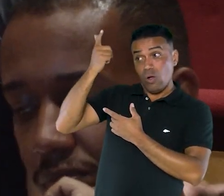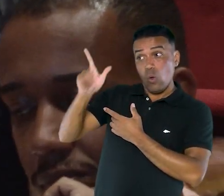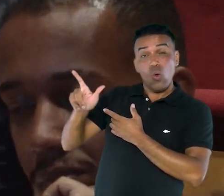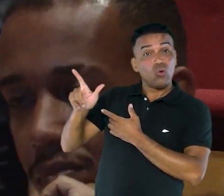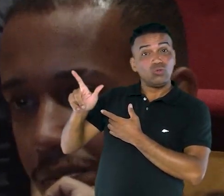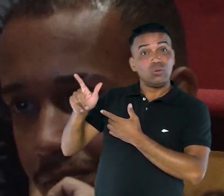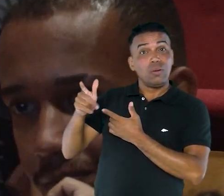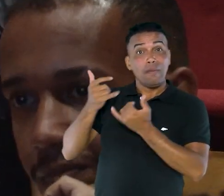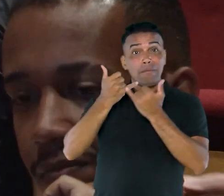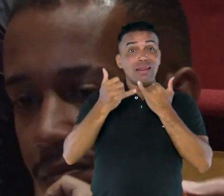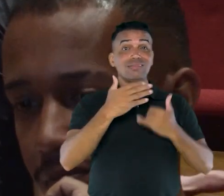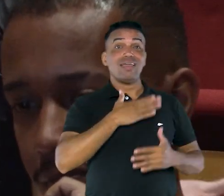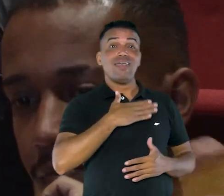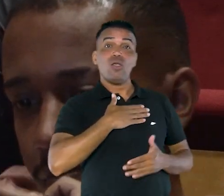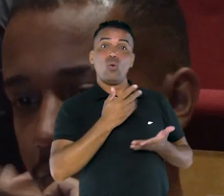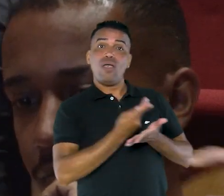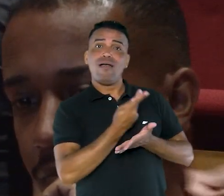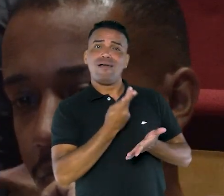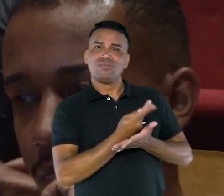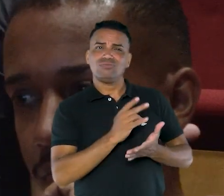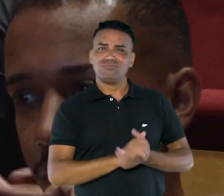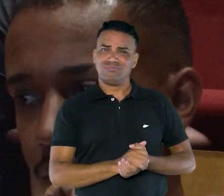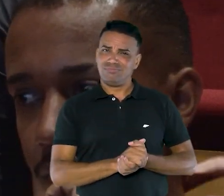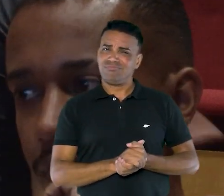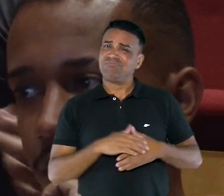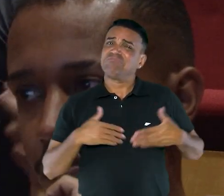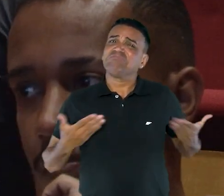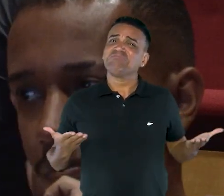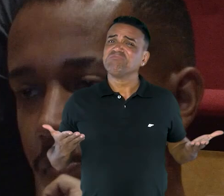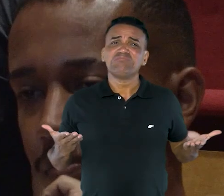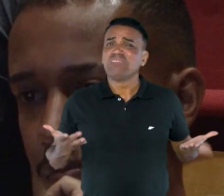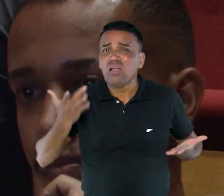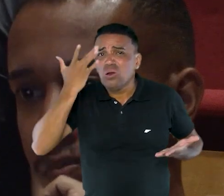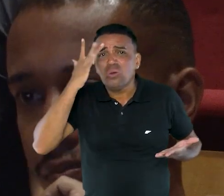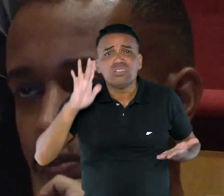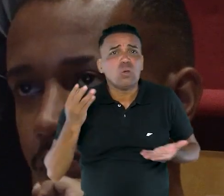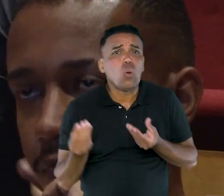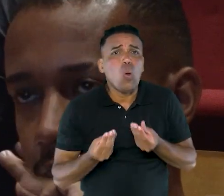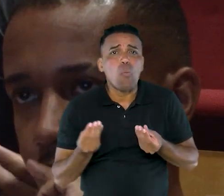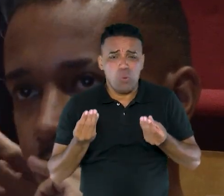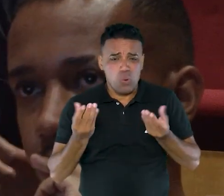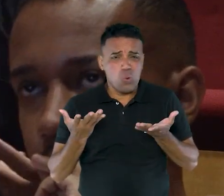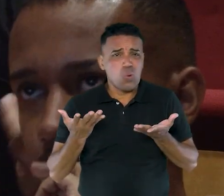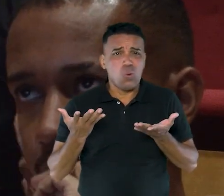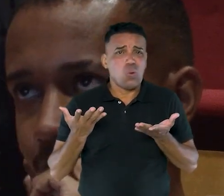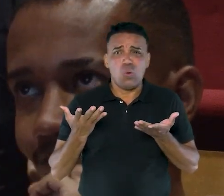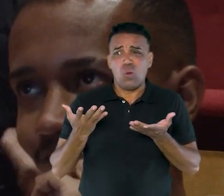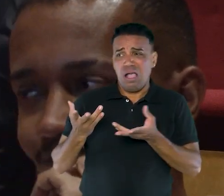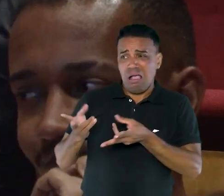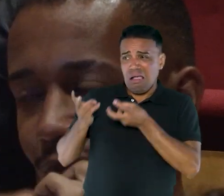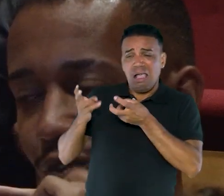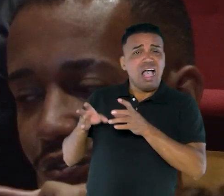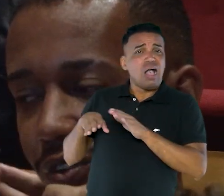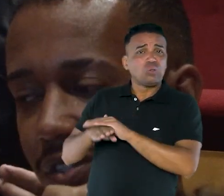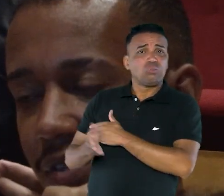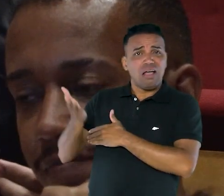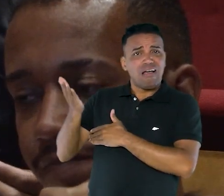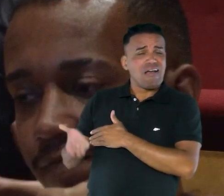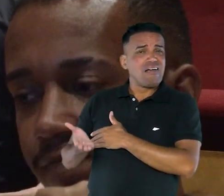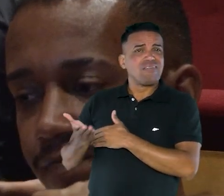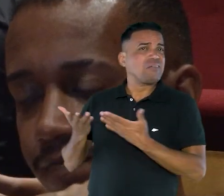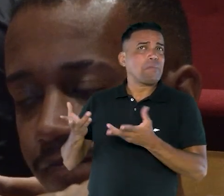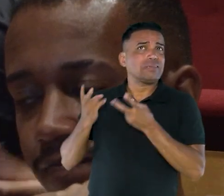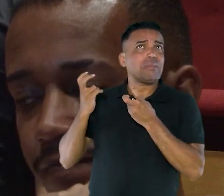eu estou errado, sabe? É tipo, não sabe? E eu não sei lidar com isso, gente. Tem sido muito difícil isso,